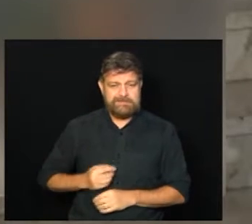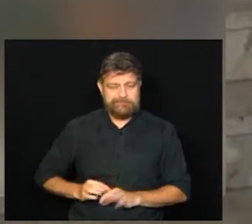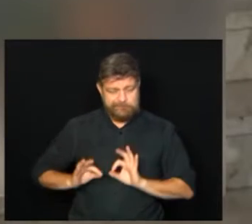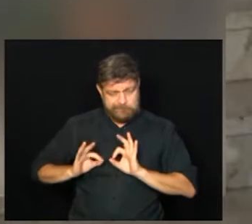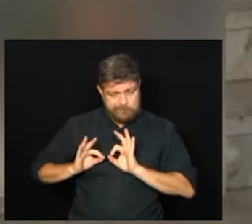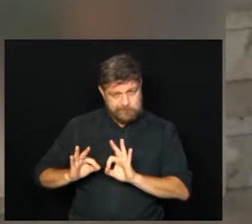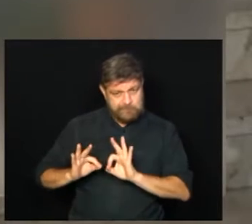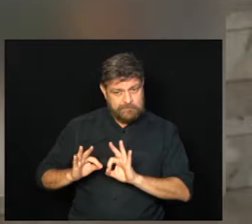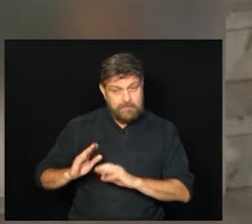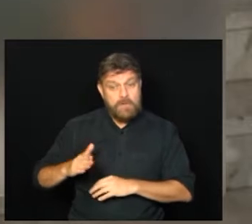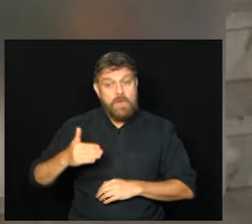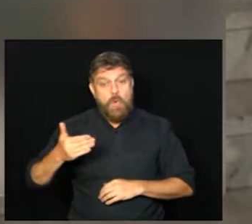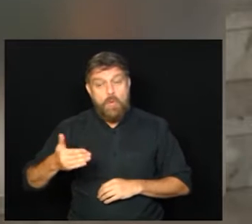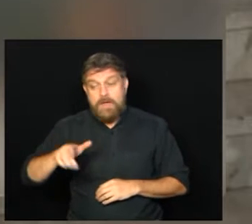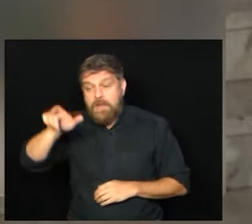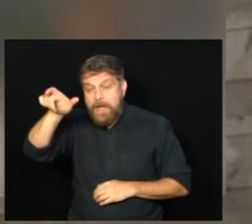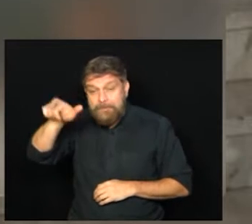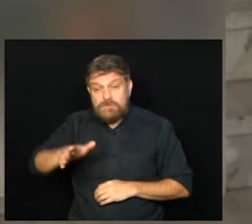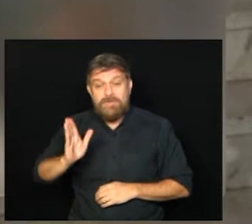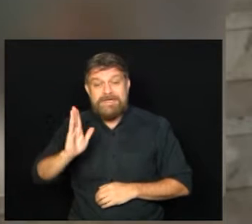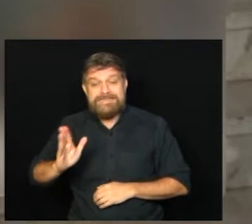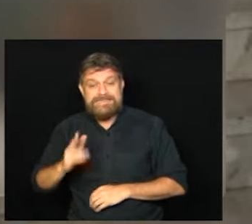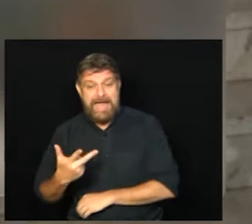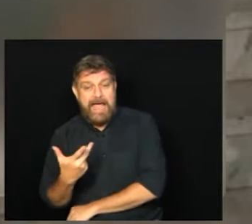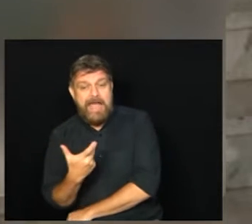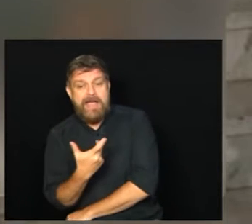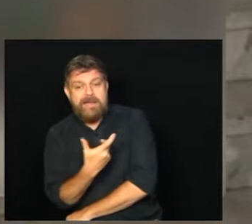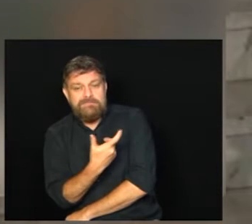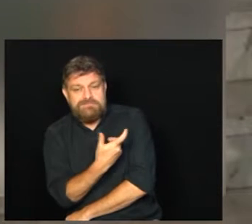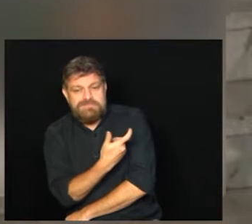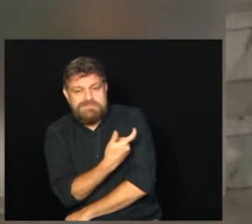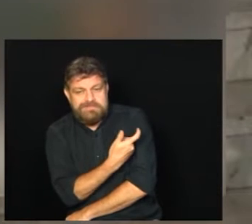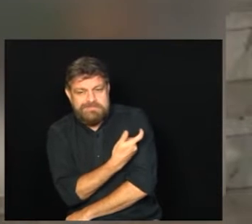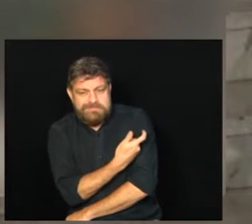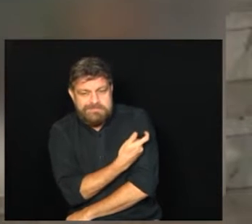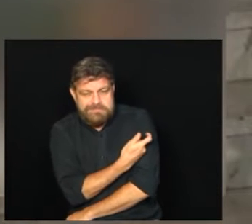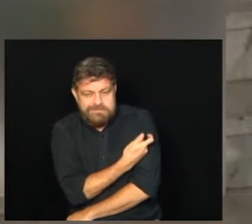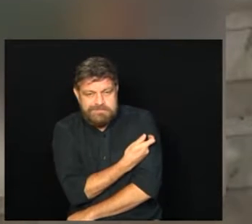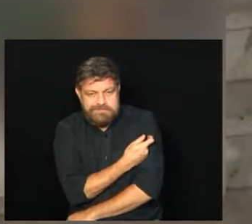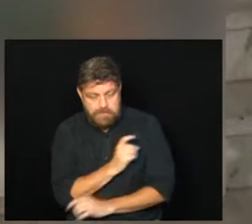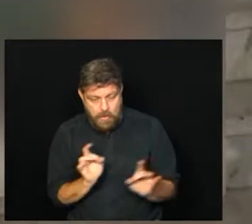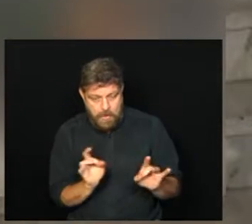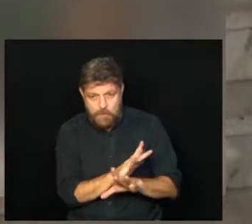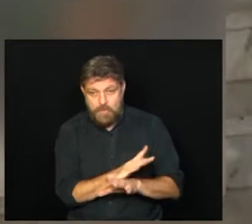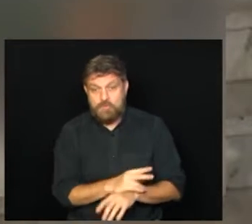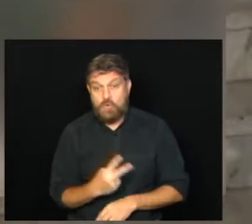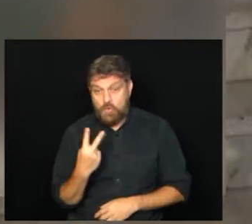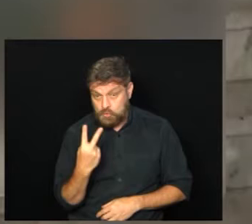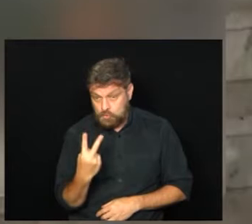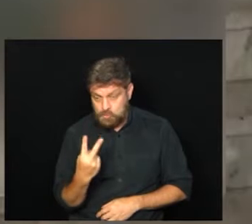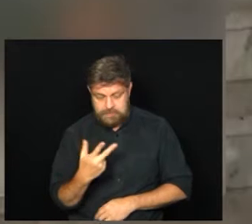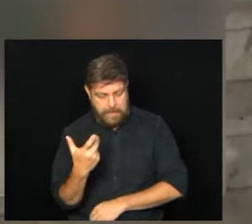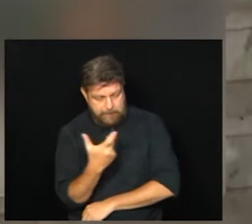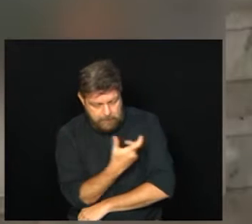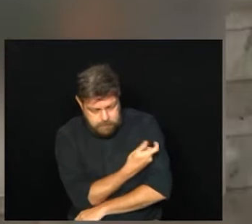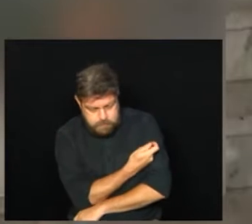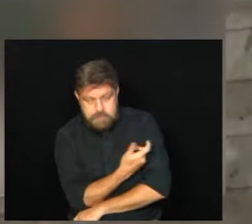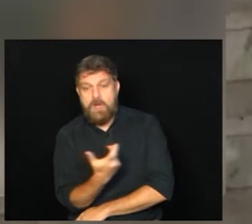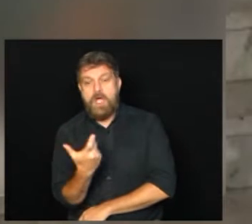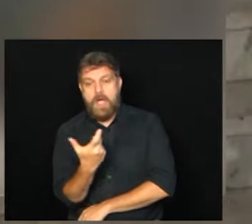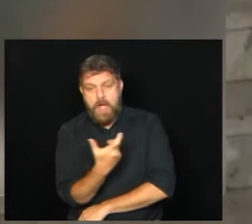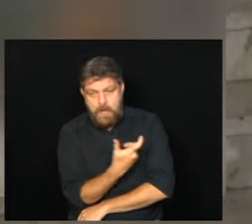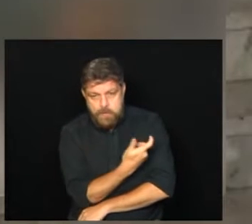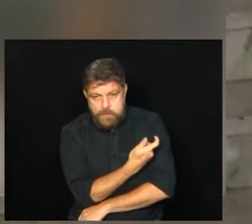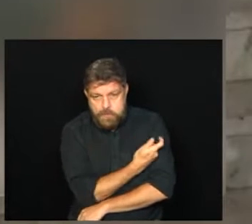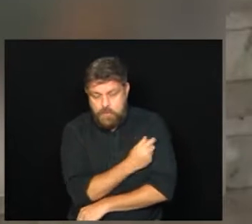positiva quando as pessoas já estão com o sistema de vacinação completo, com 2 doses. Então, o Comitê